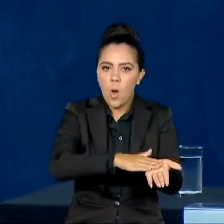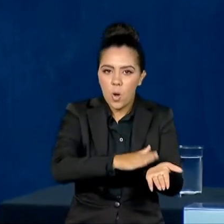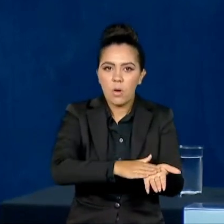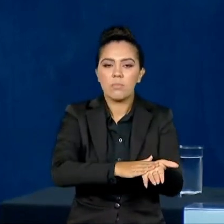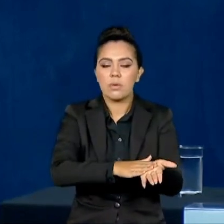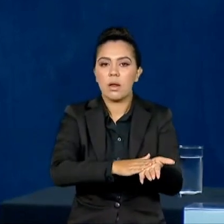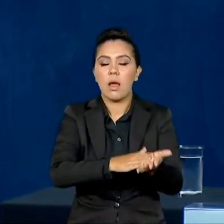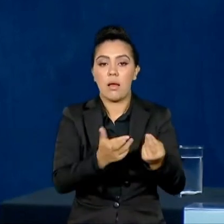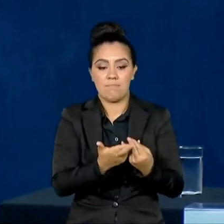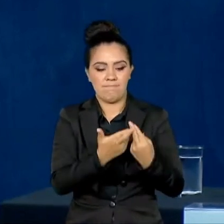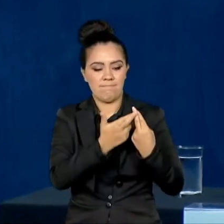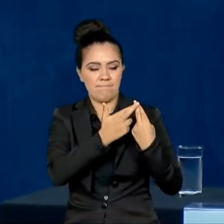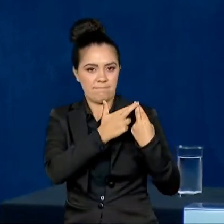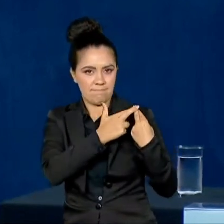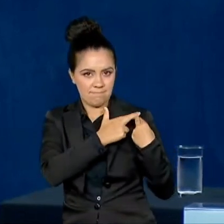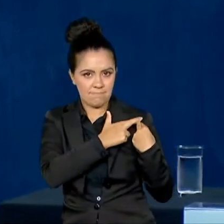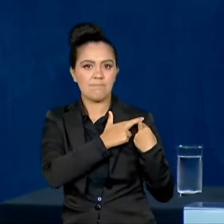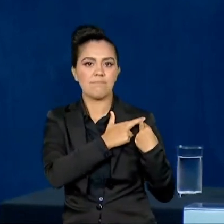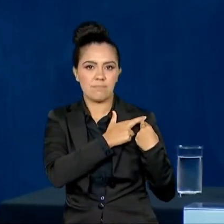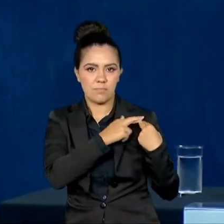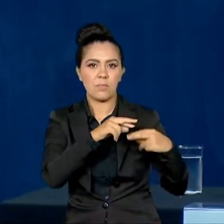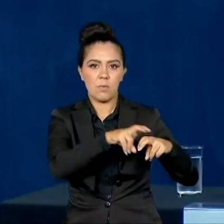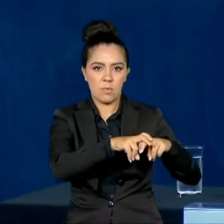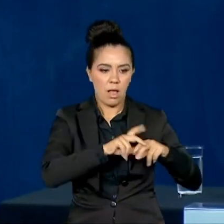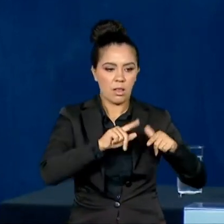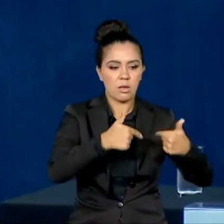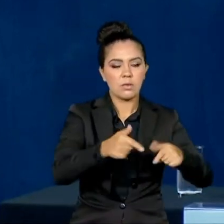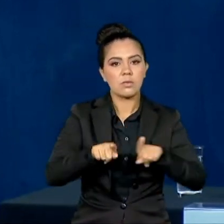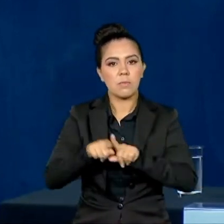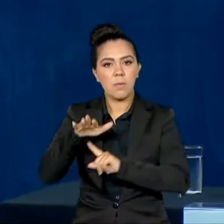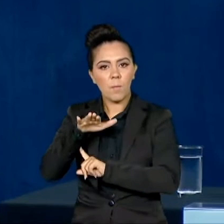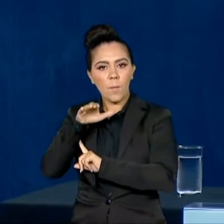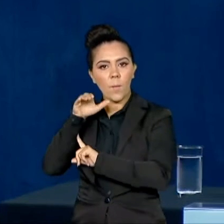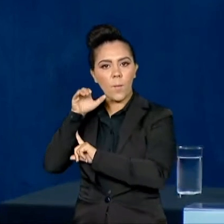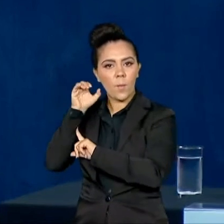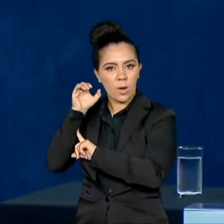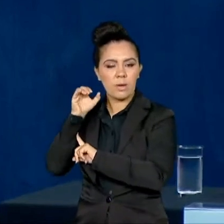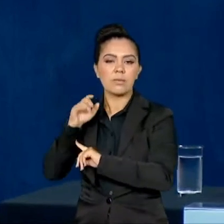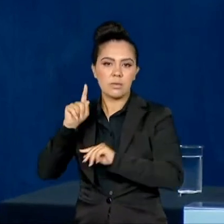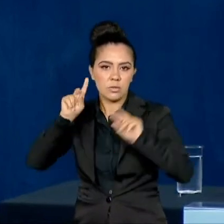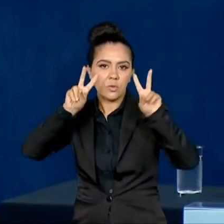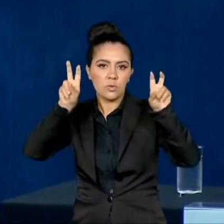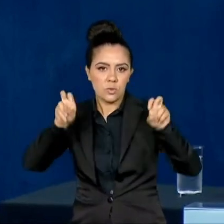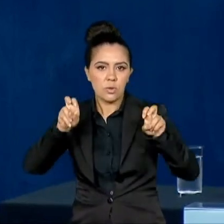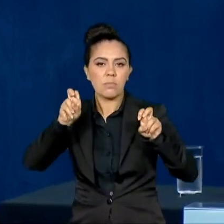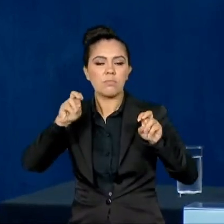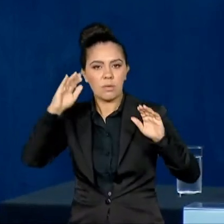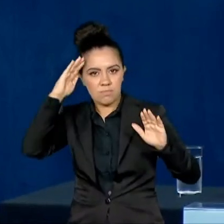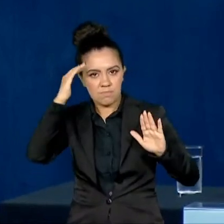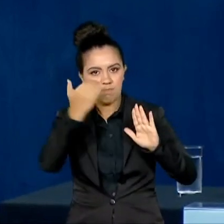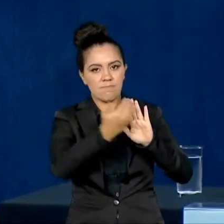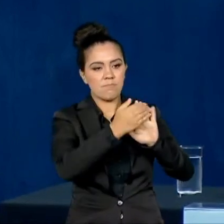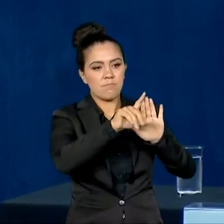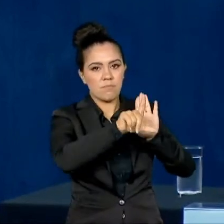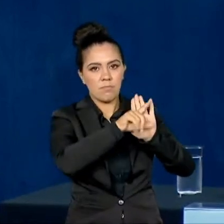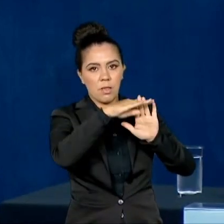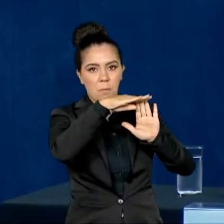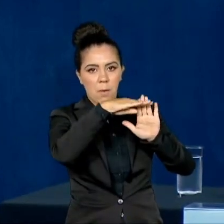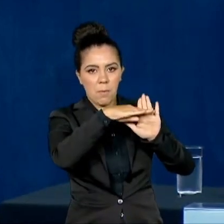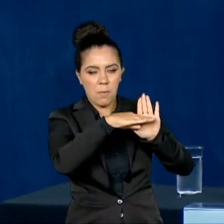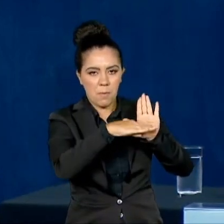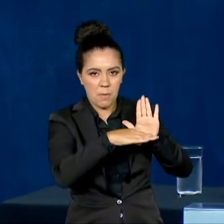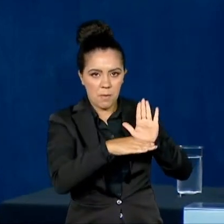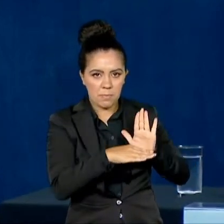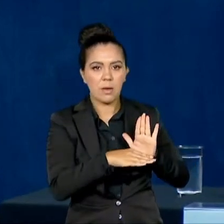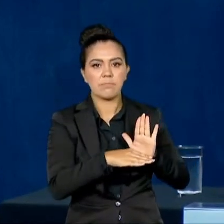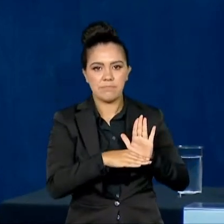a responsabilidade pelos seus atos e omissões que infrinjam os deveres legais para com todos os semelhantes e